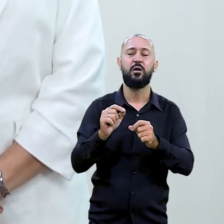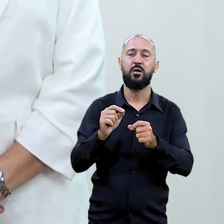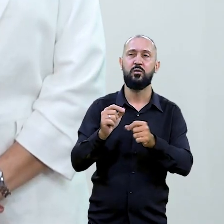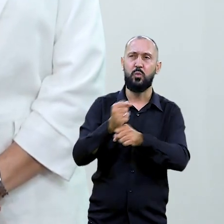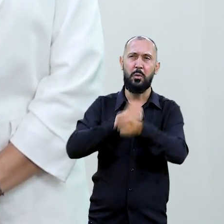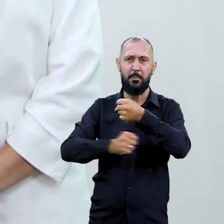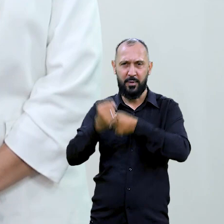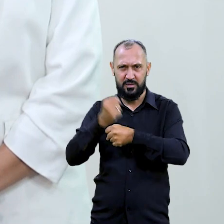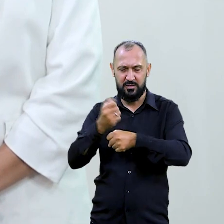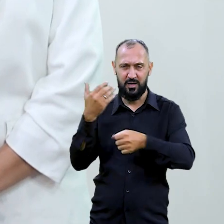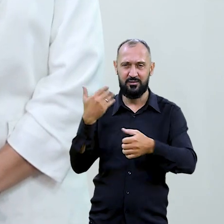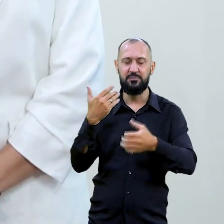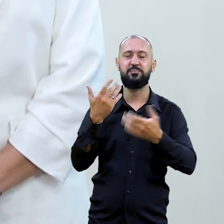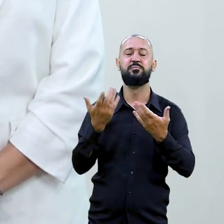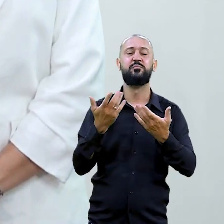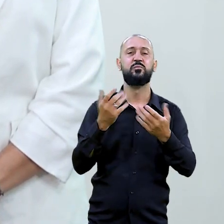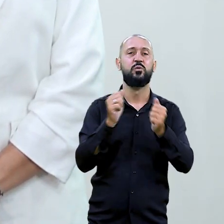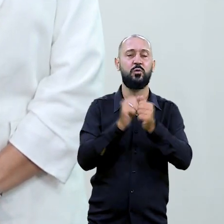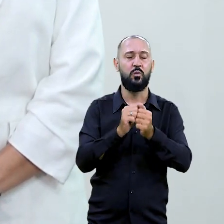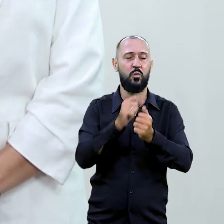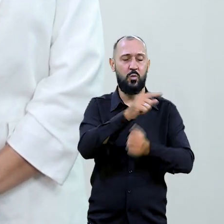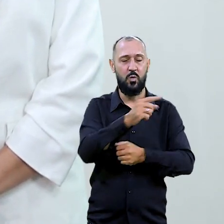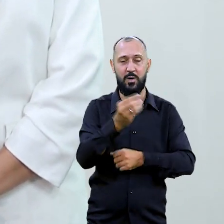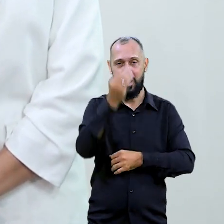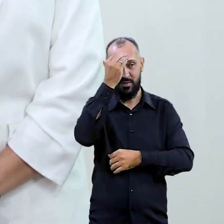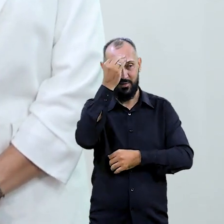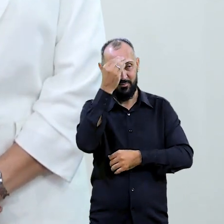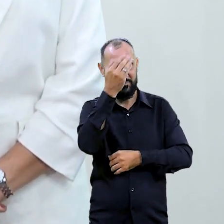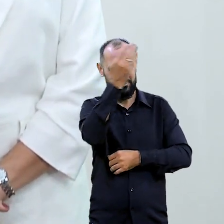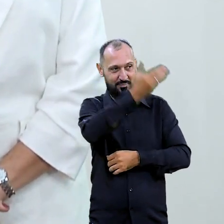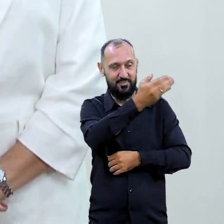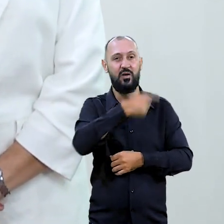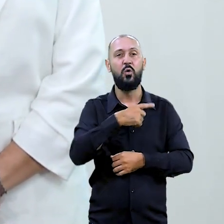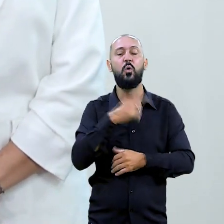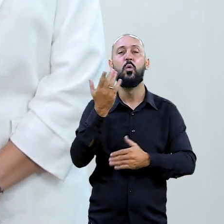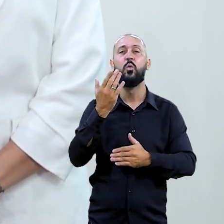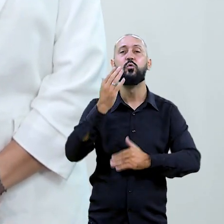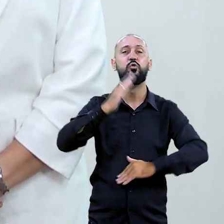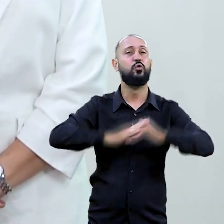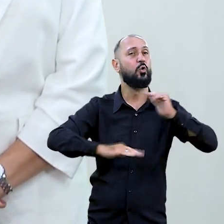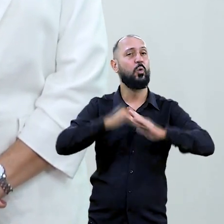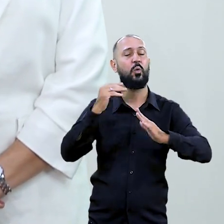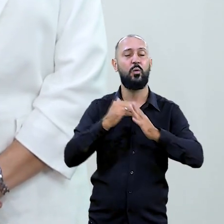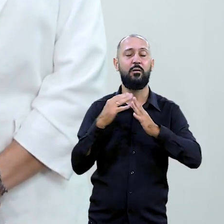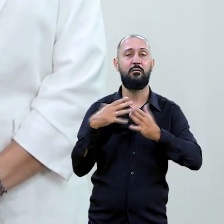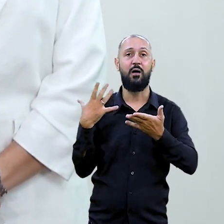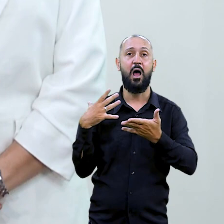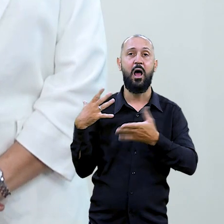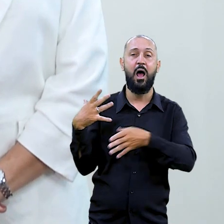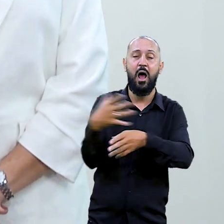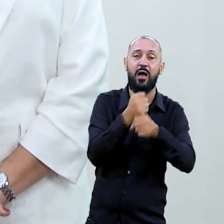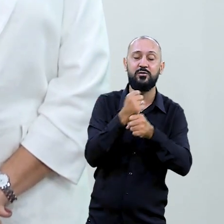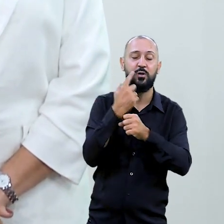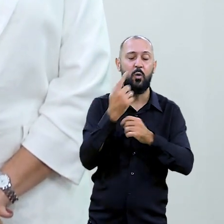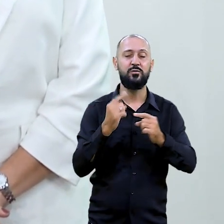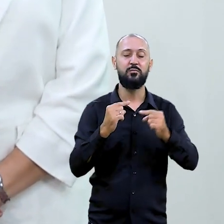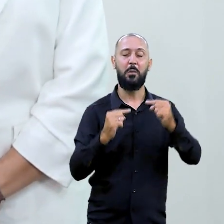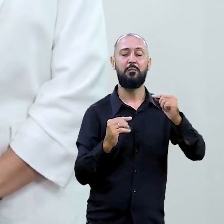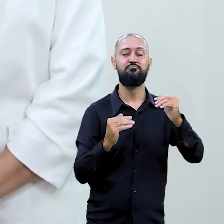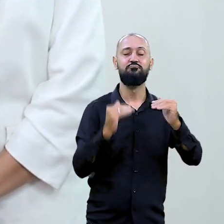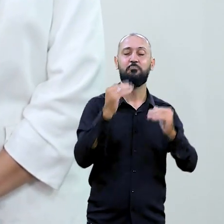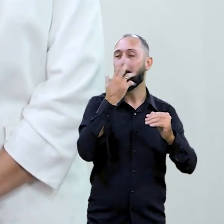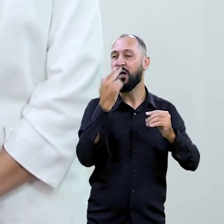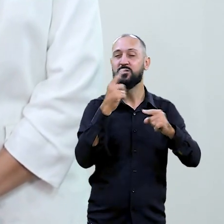como já disse a nossa primeira-dama, Mônica. Esse é um trabalho que já vem acontecendo há alguns anos e agora, desde o ano